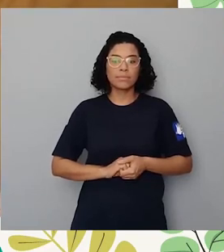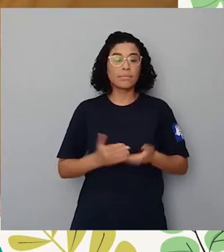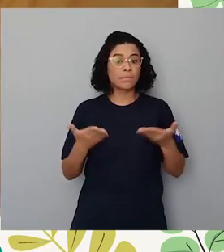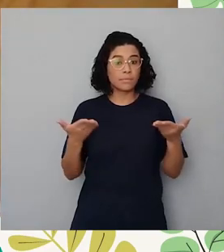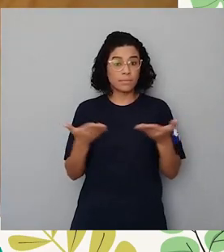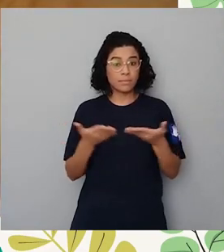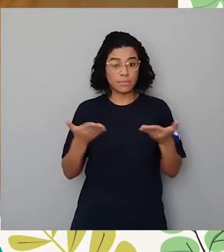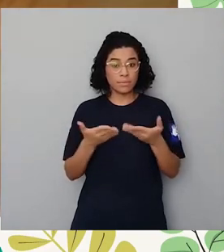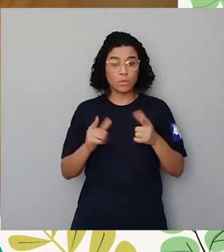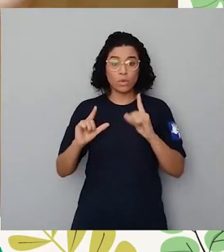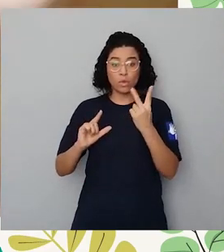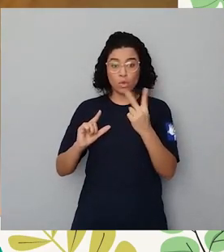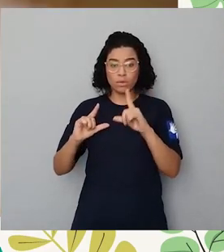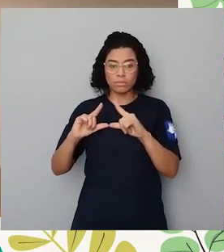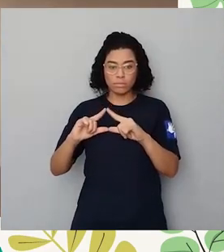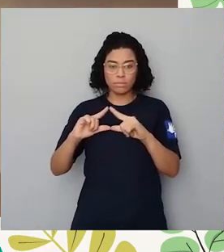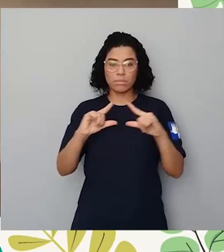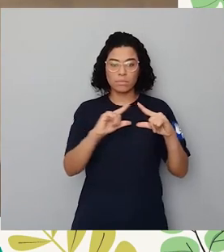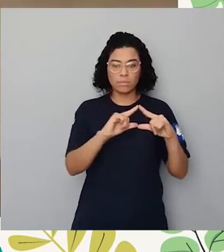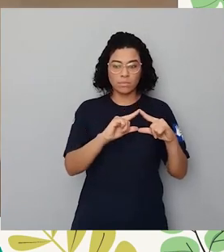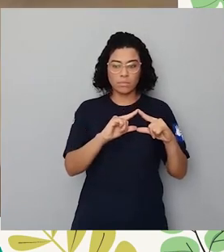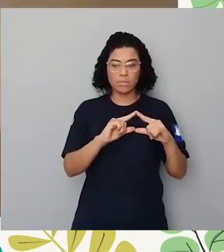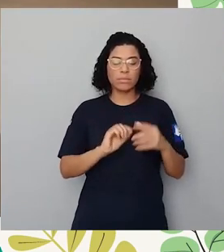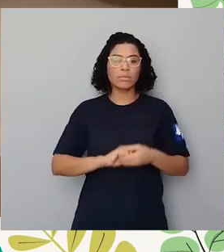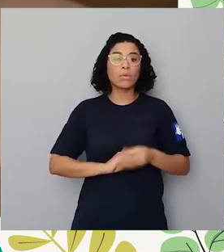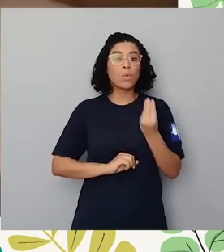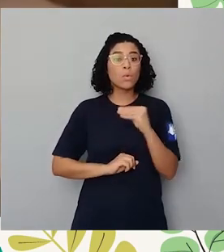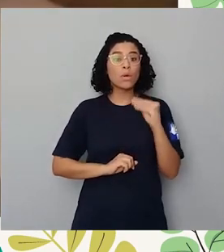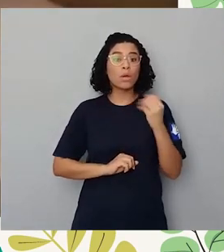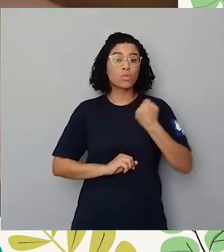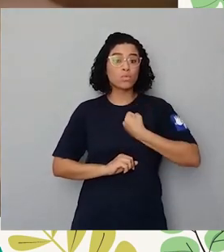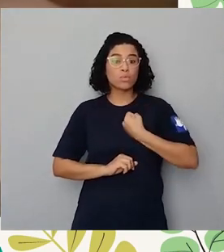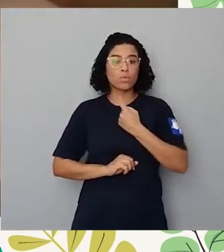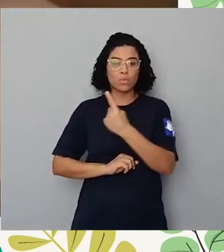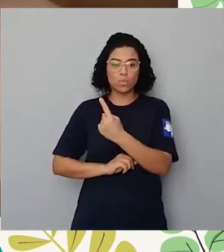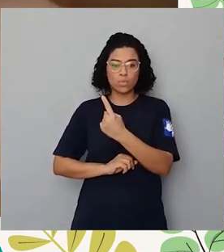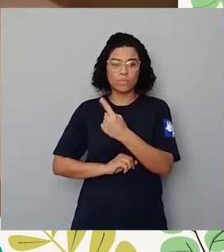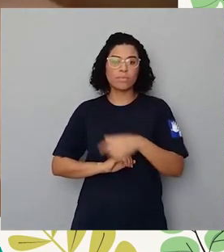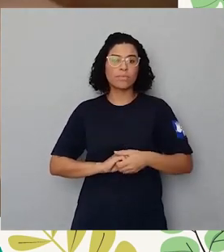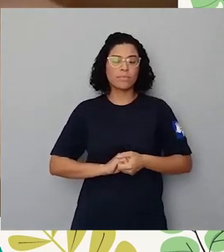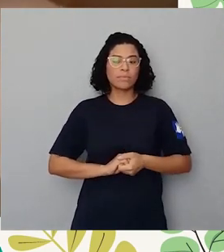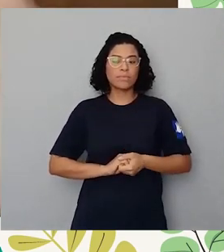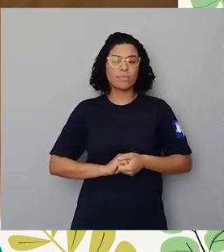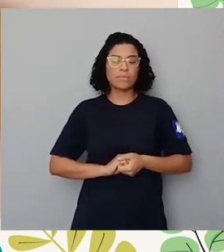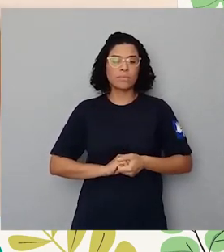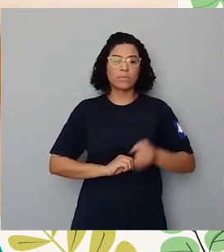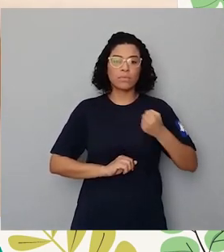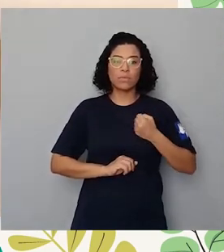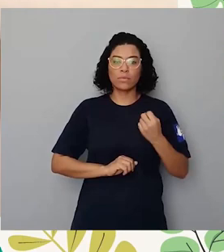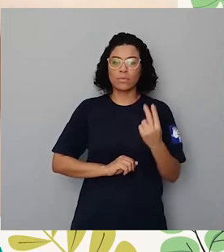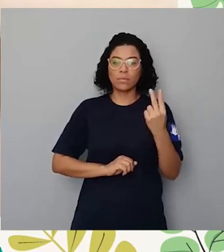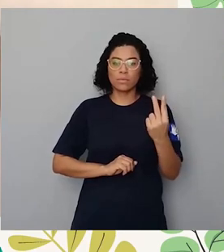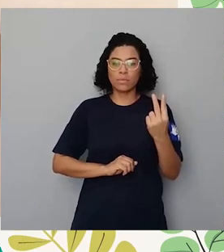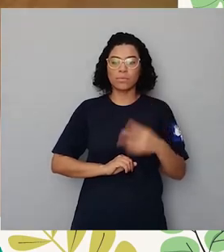A gente ficou aqui, então, com dois triângulos. Vou numerar as nossas peças. Número 1, peça número 1 e a